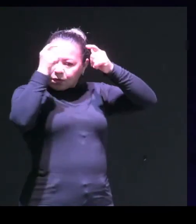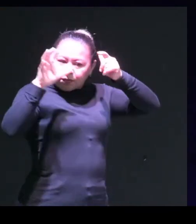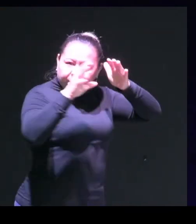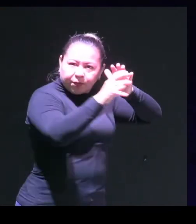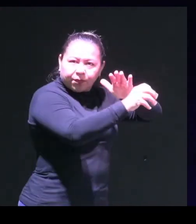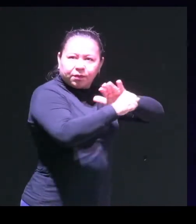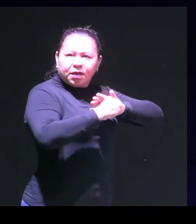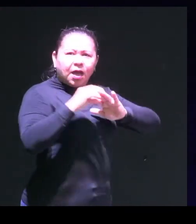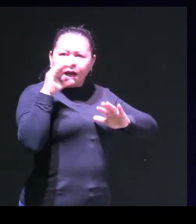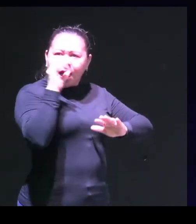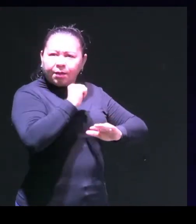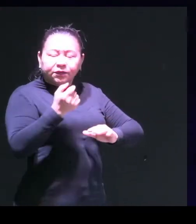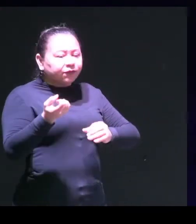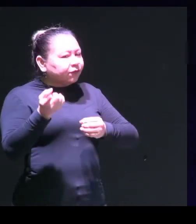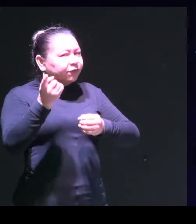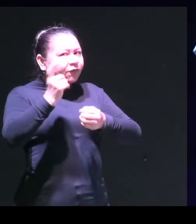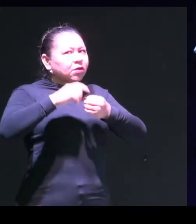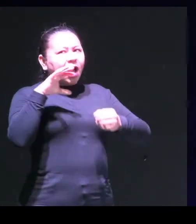Venho sem demora,